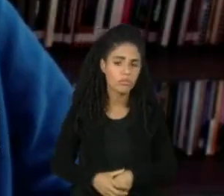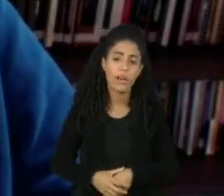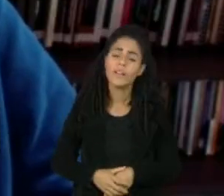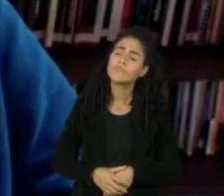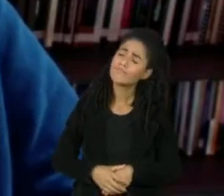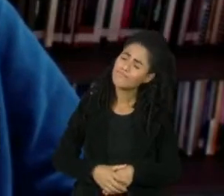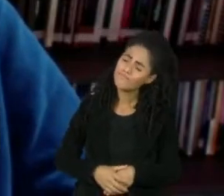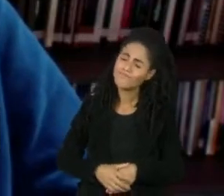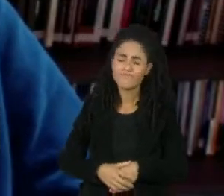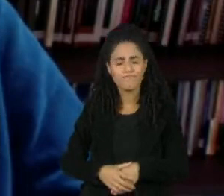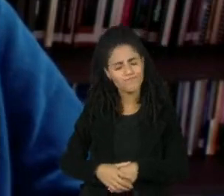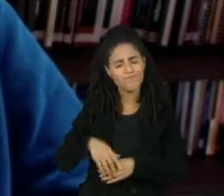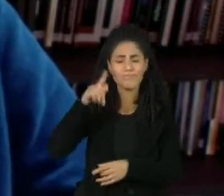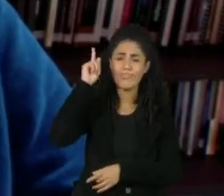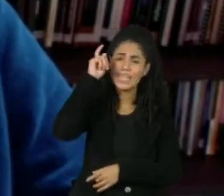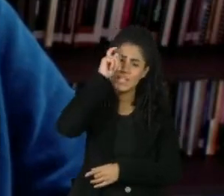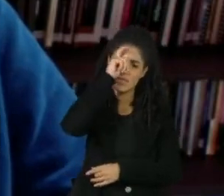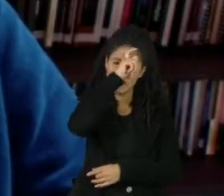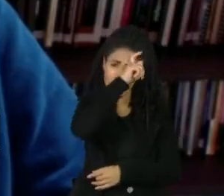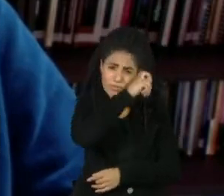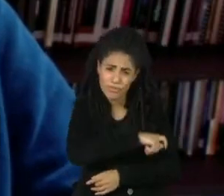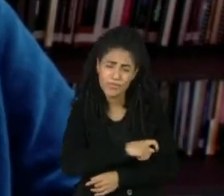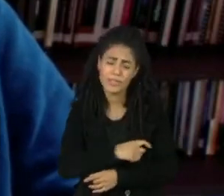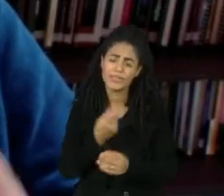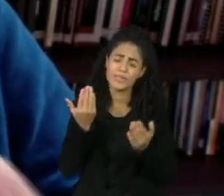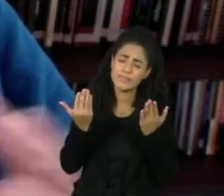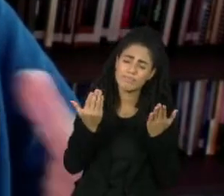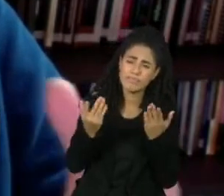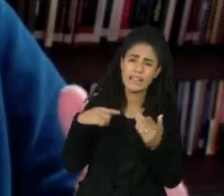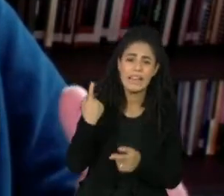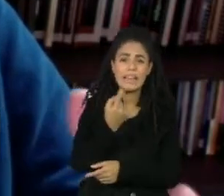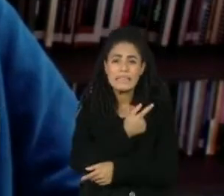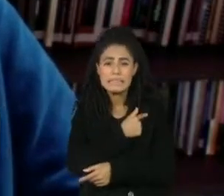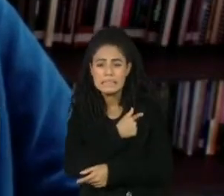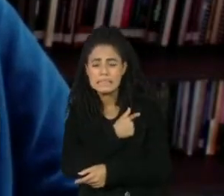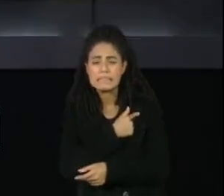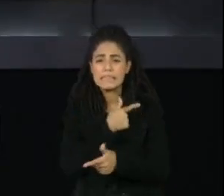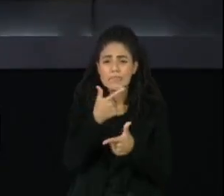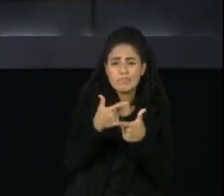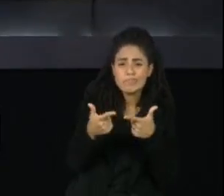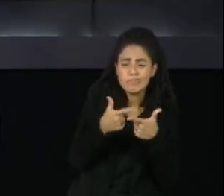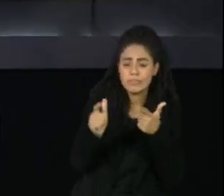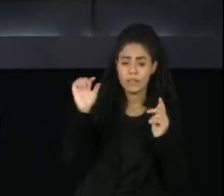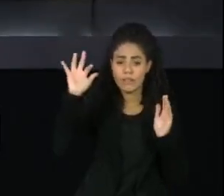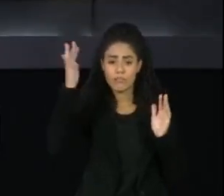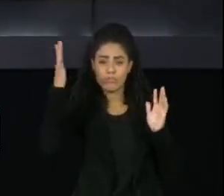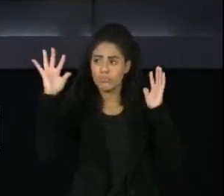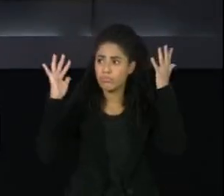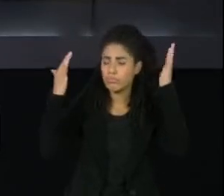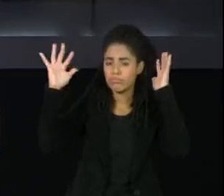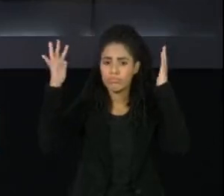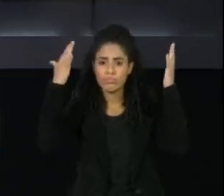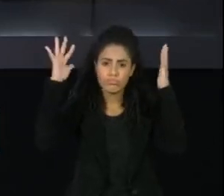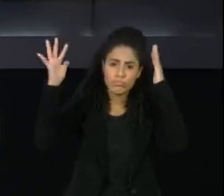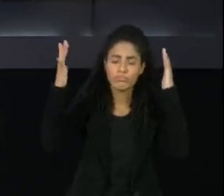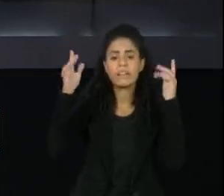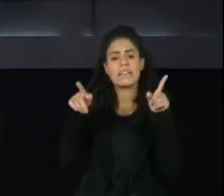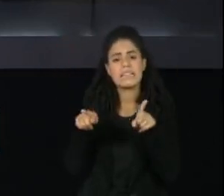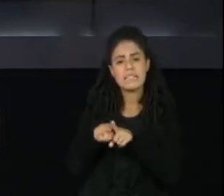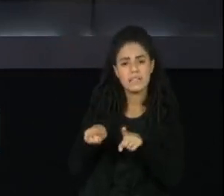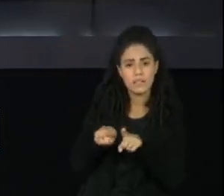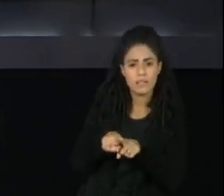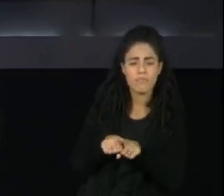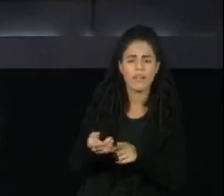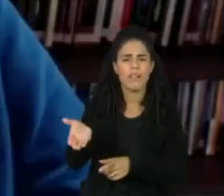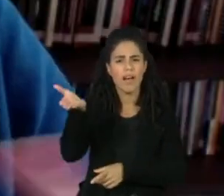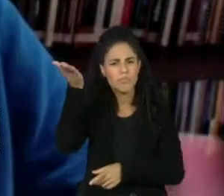analogia, é tão difícil quanto nós reduzirmos o risco das mudanças climáticas, né? O Acordo de Paris, a COP26